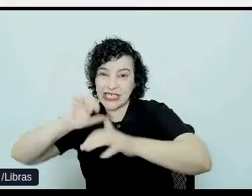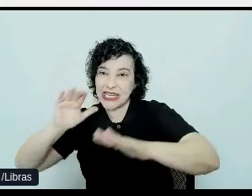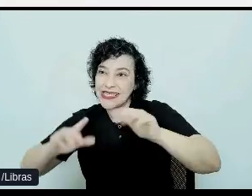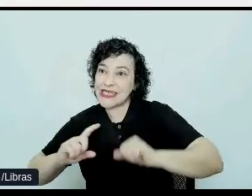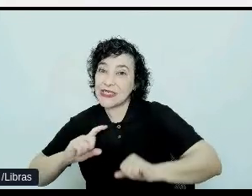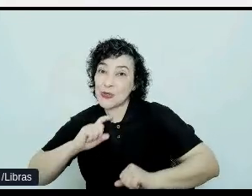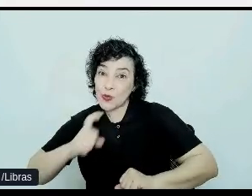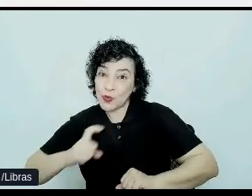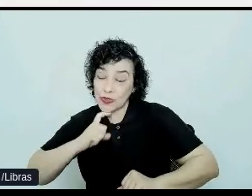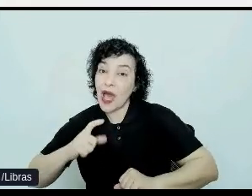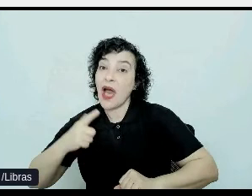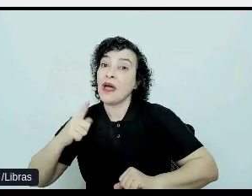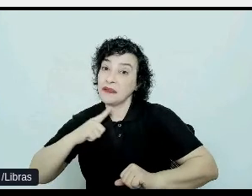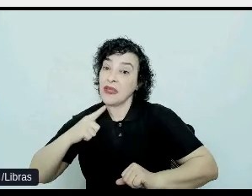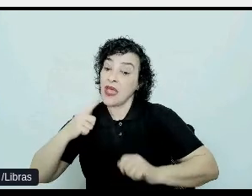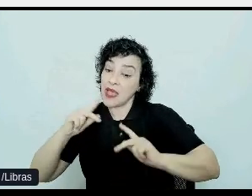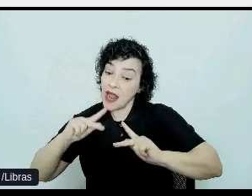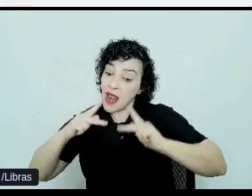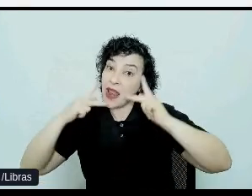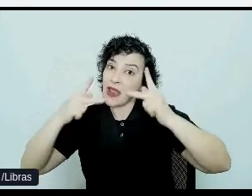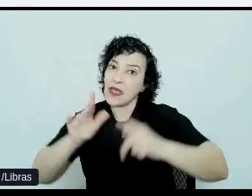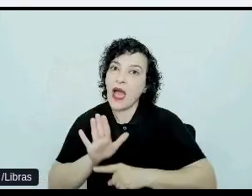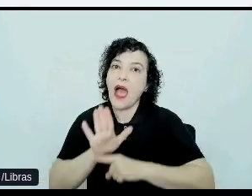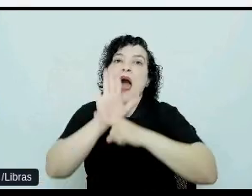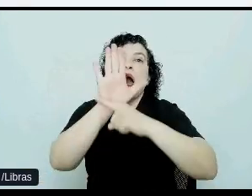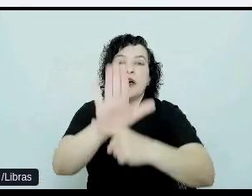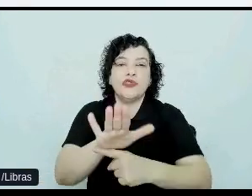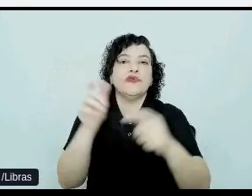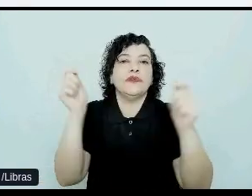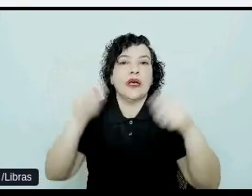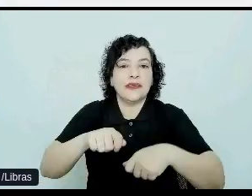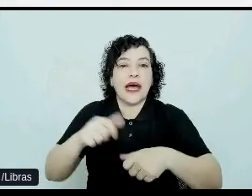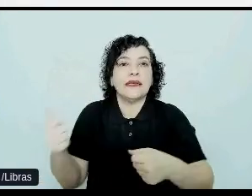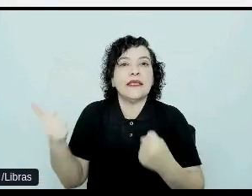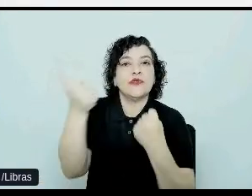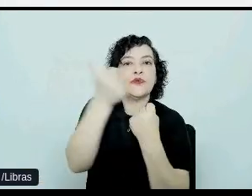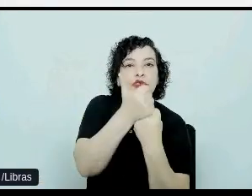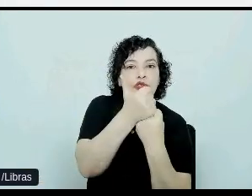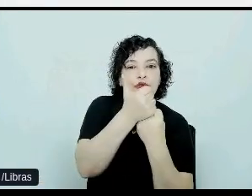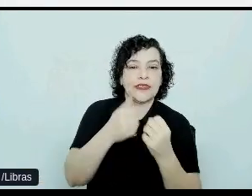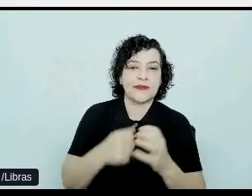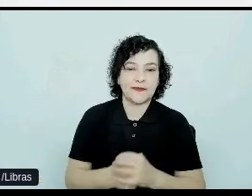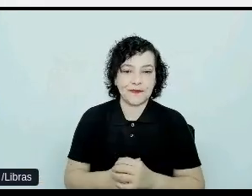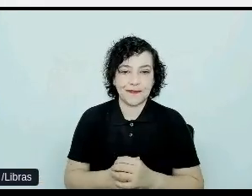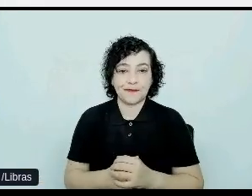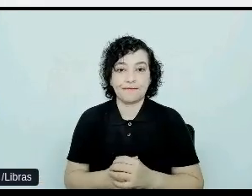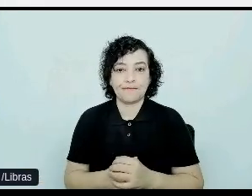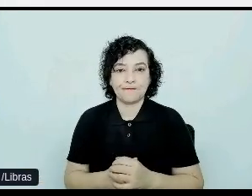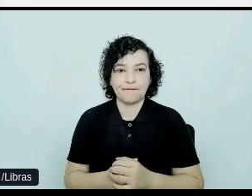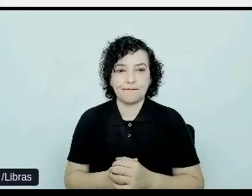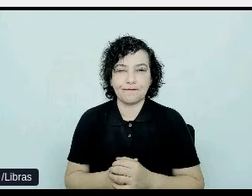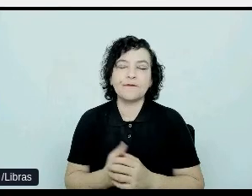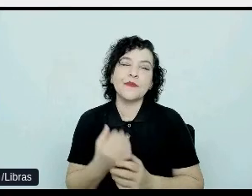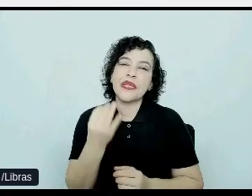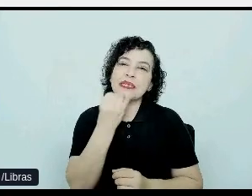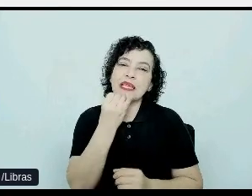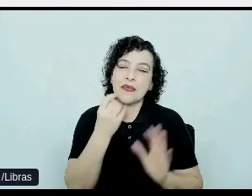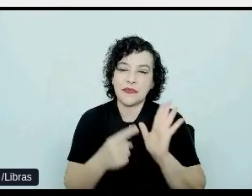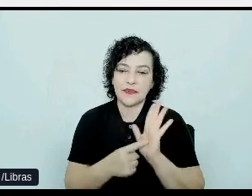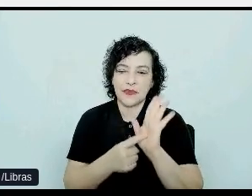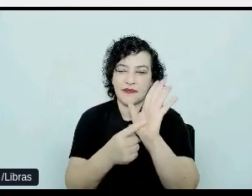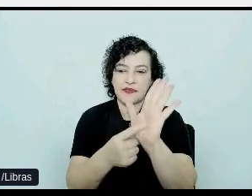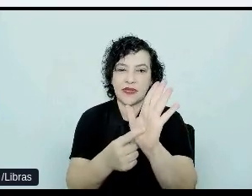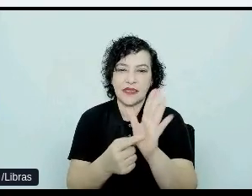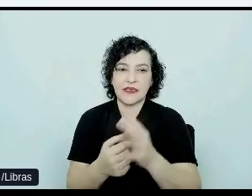link de um outro item que você pode contornar esse problema. Tá? Ilustrar um pouco, né, como